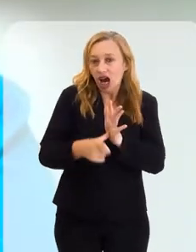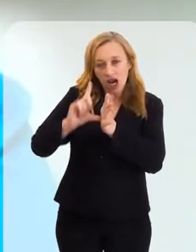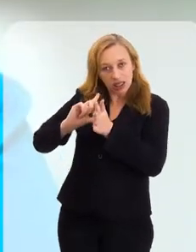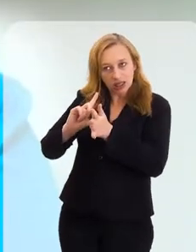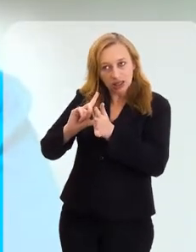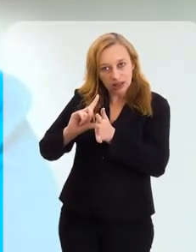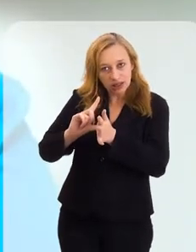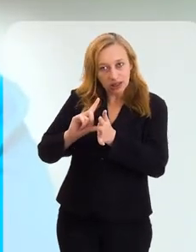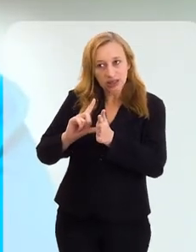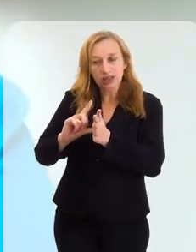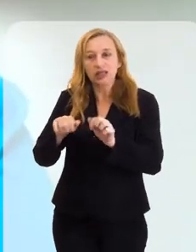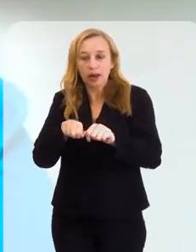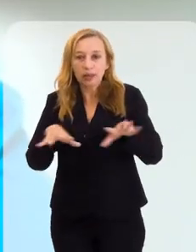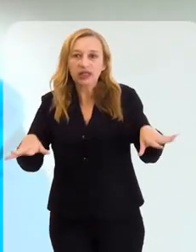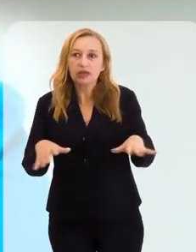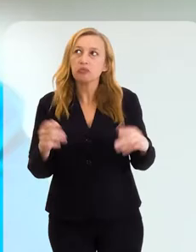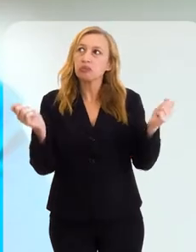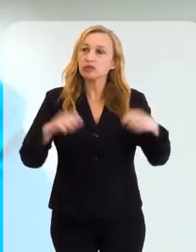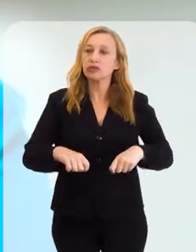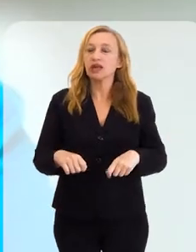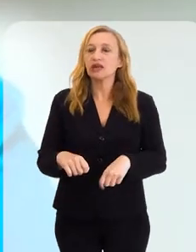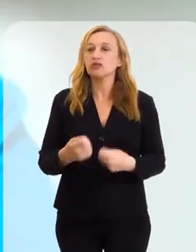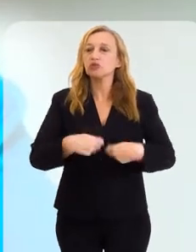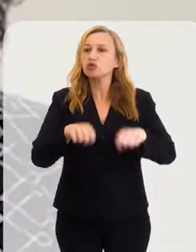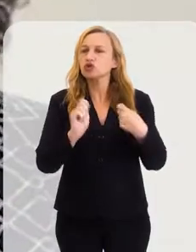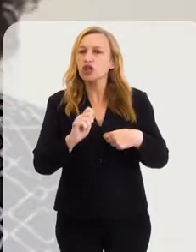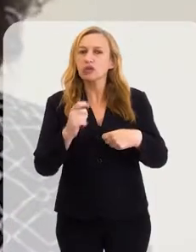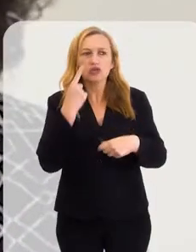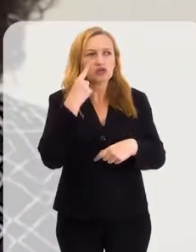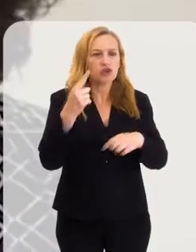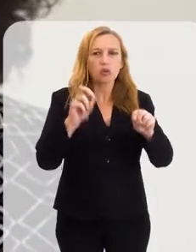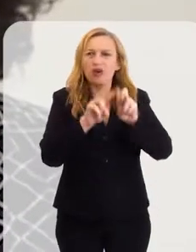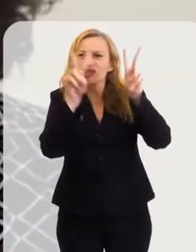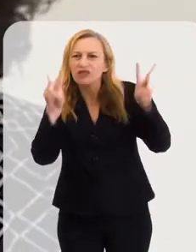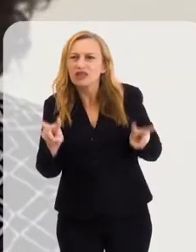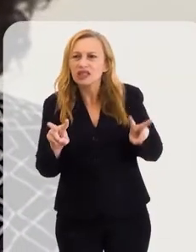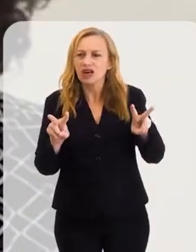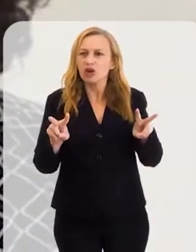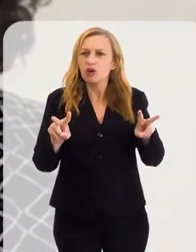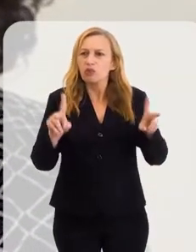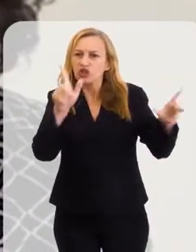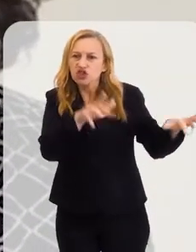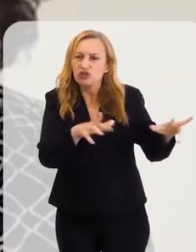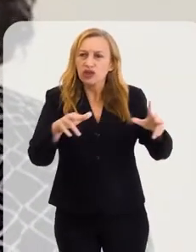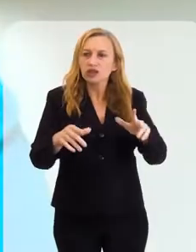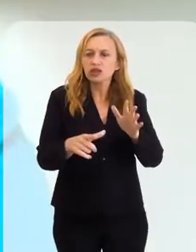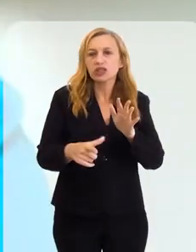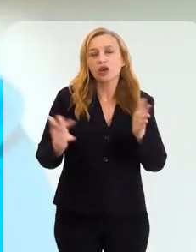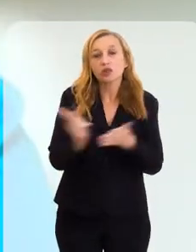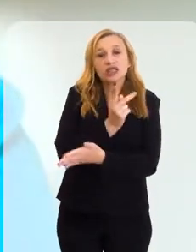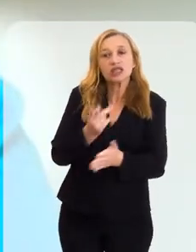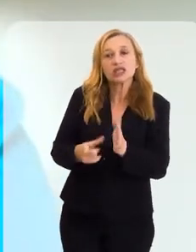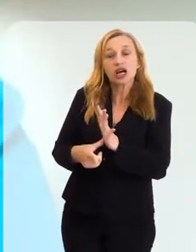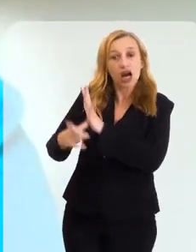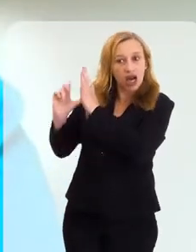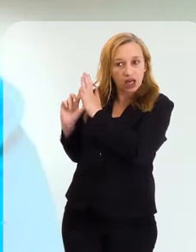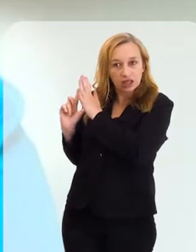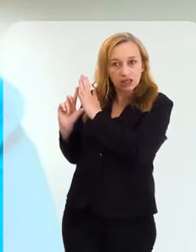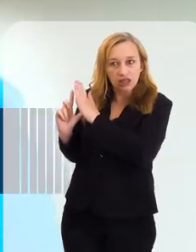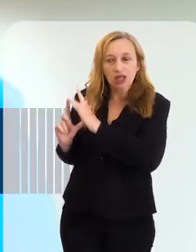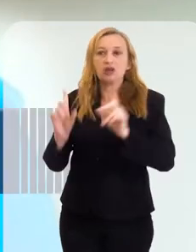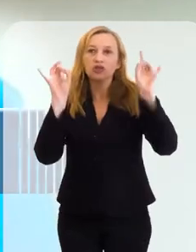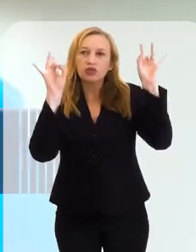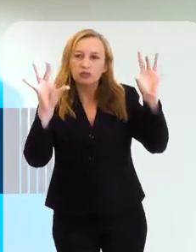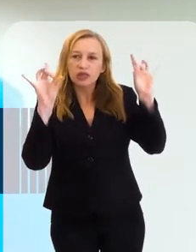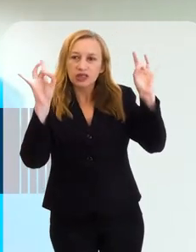pesquisas antes da pandemia, o que nos possibilitou traçar um panorama e uma diferenciação entre o que acontecia antes,